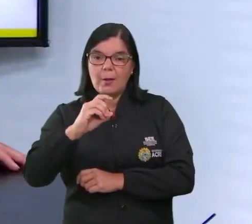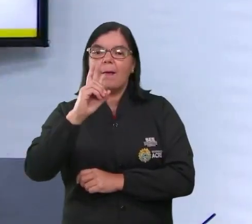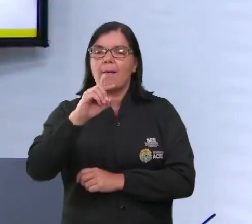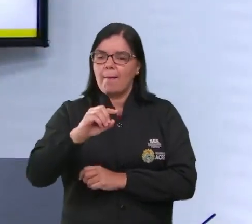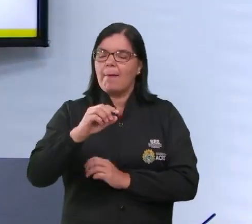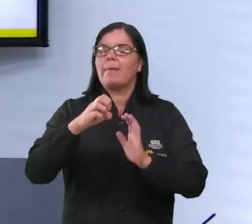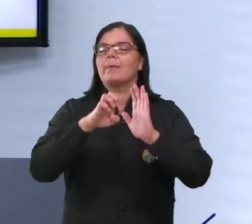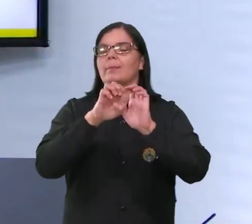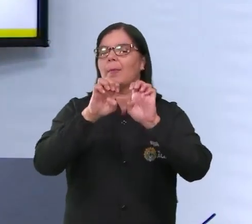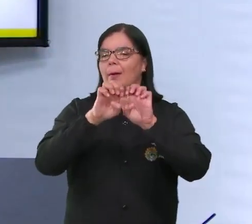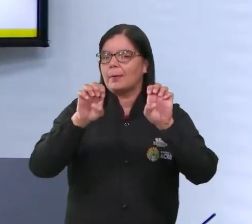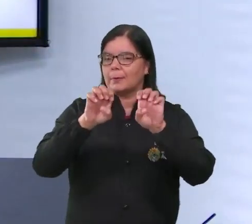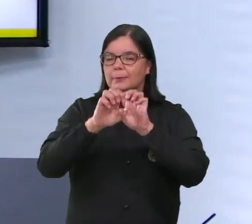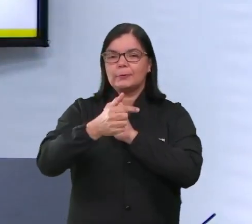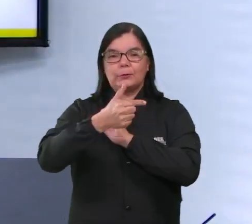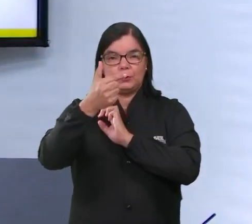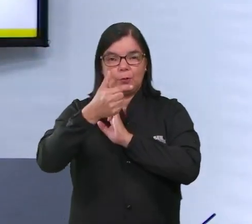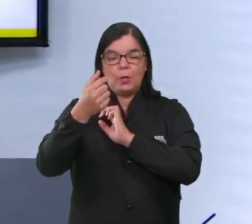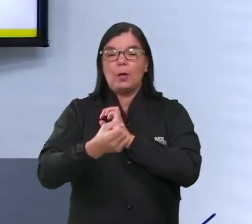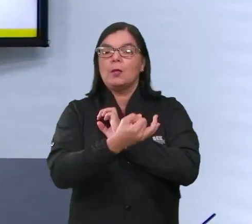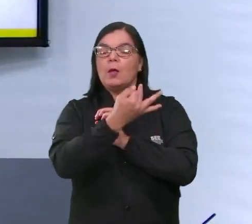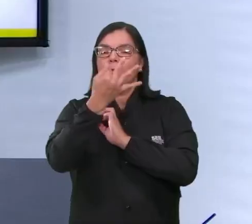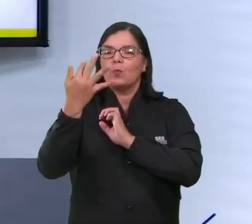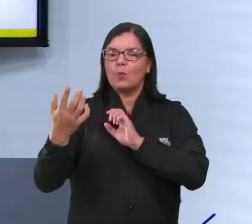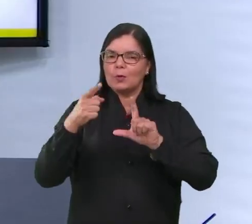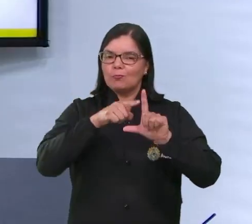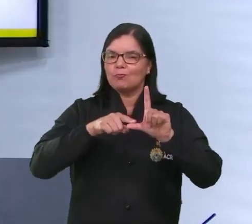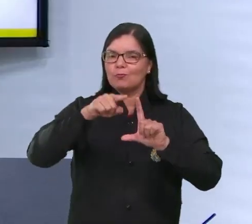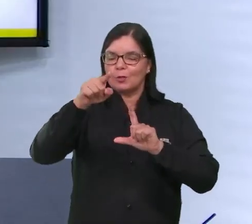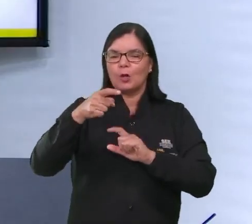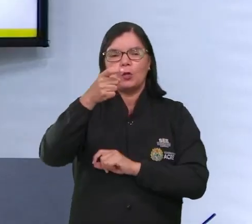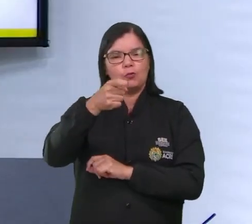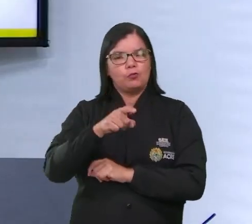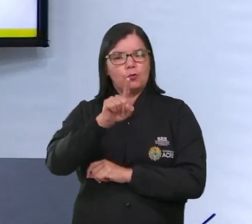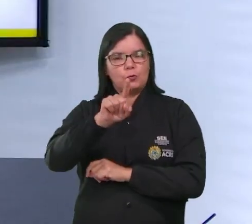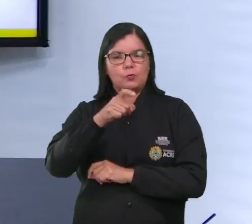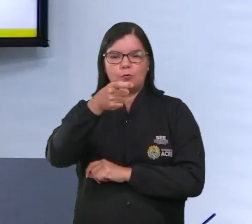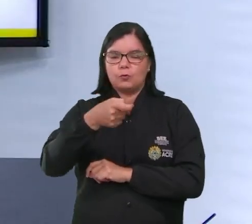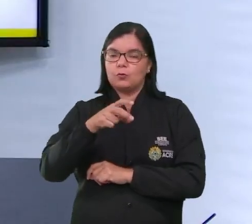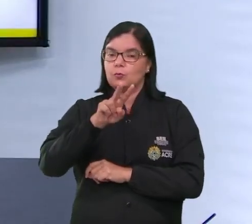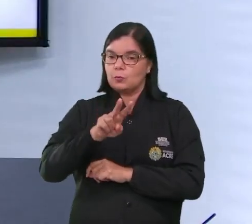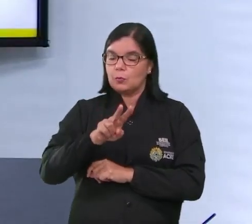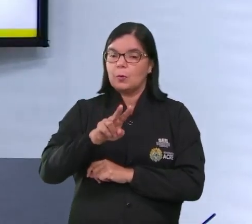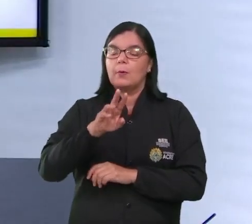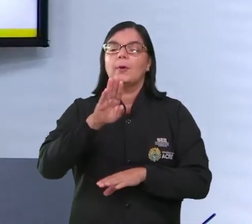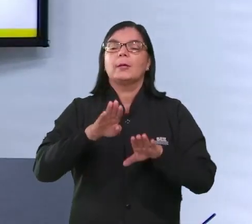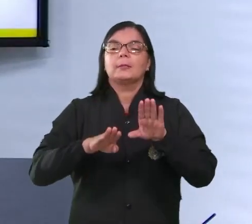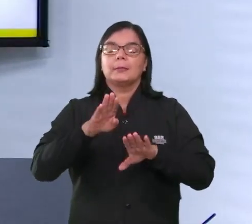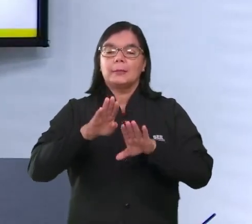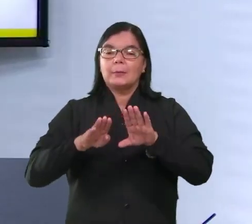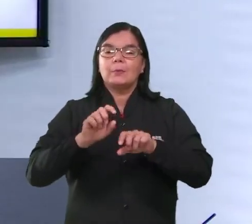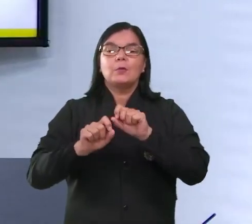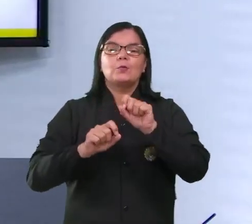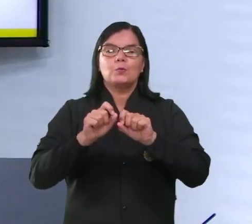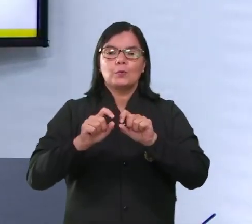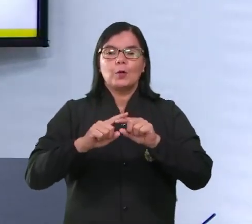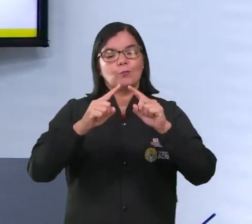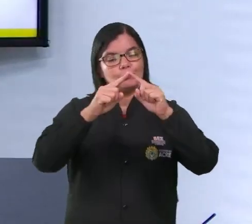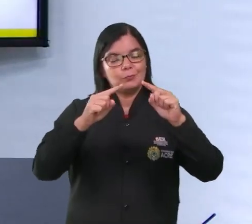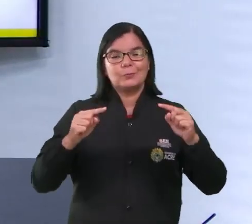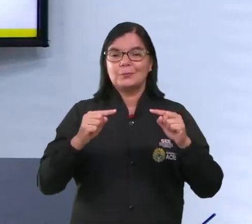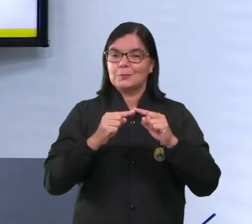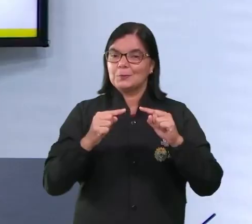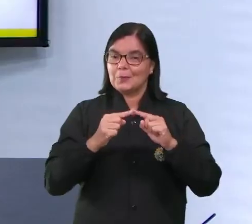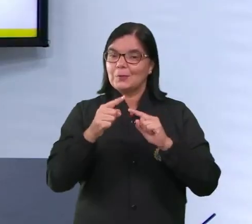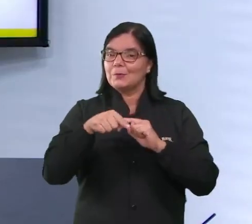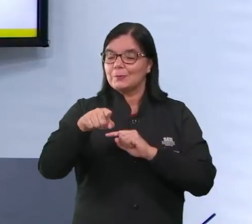E a quantidade de raízes reais vai depender do discriminante, o delta, que você